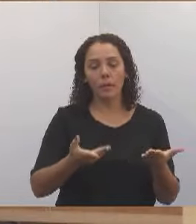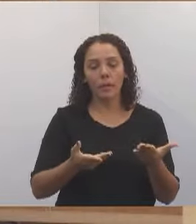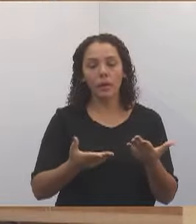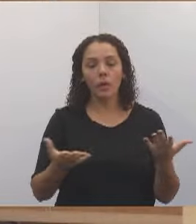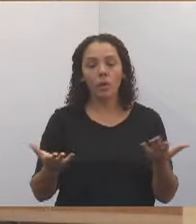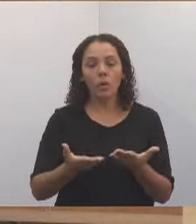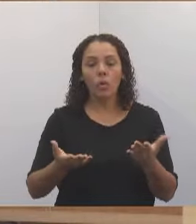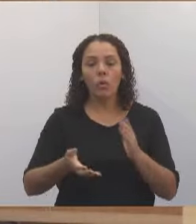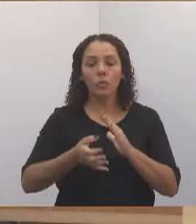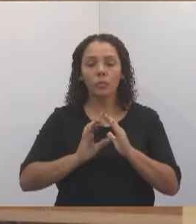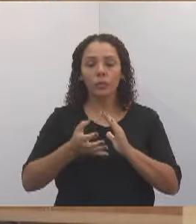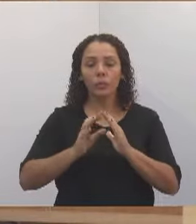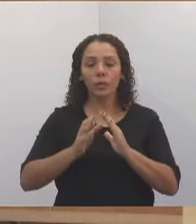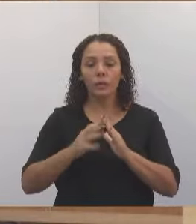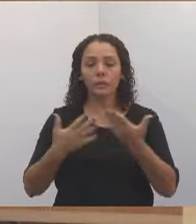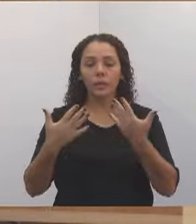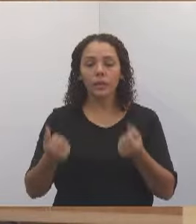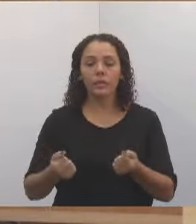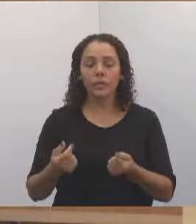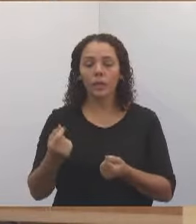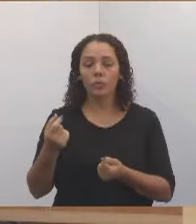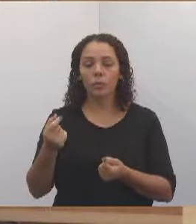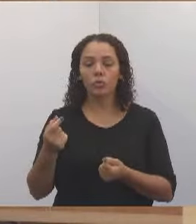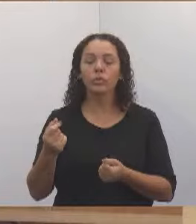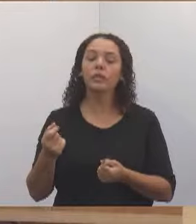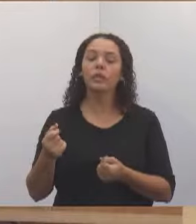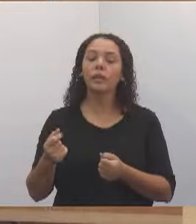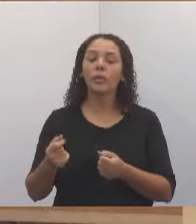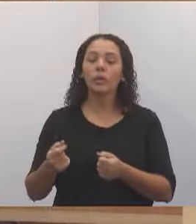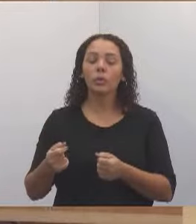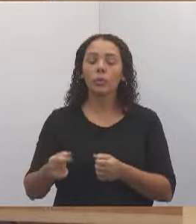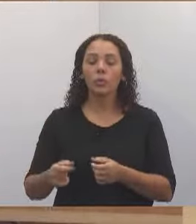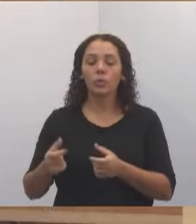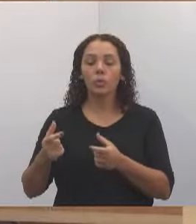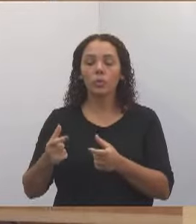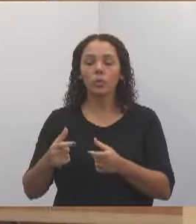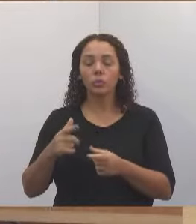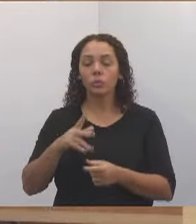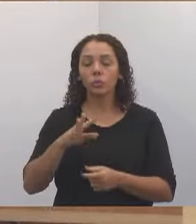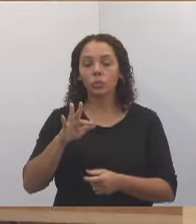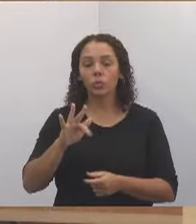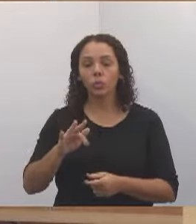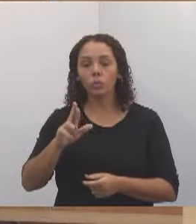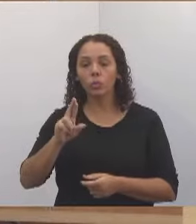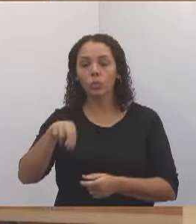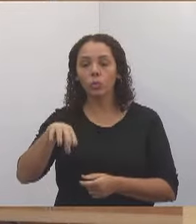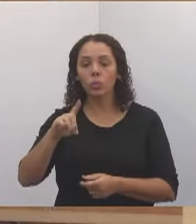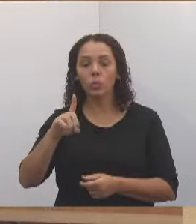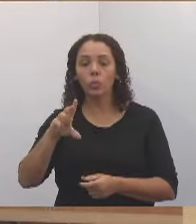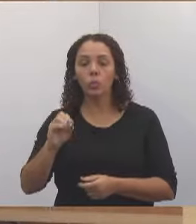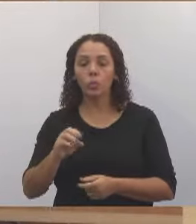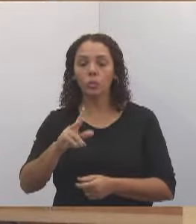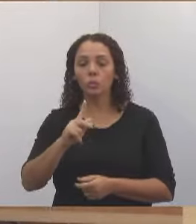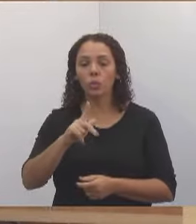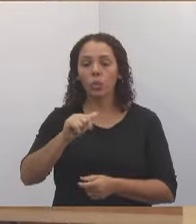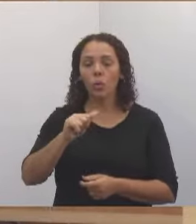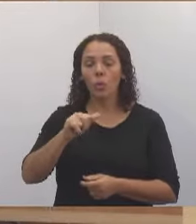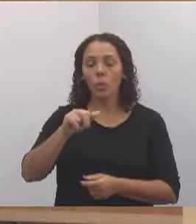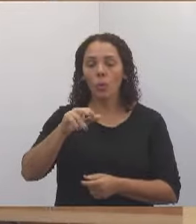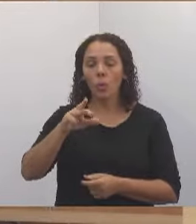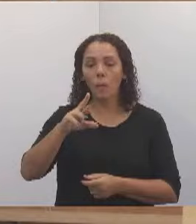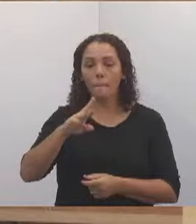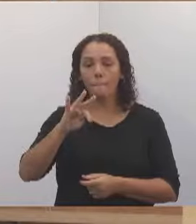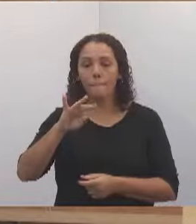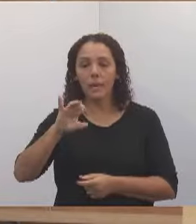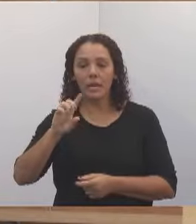recebem o dinheiro do fundo partidário? Esse dinheiro do fundo partidário, ele é dividido para todos os candidatos a